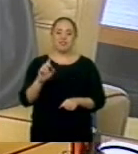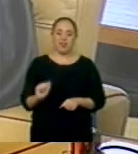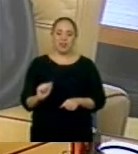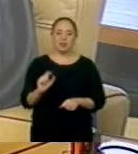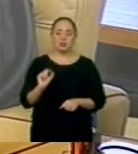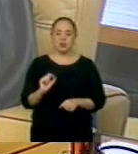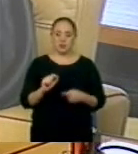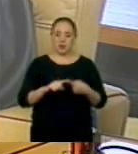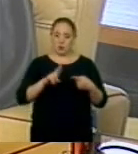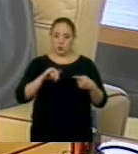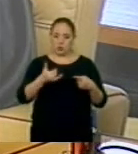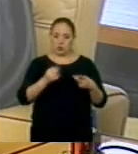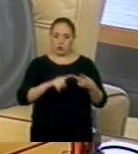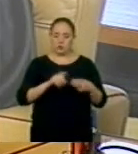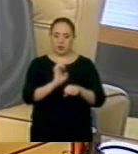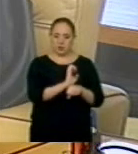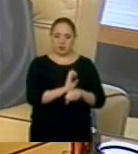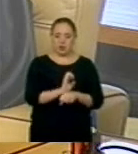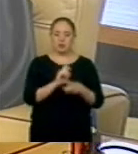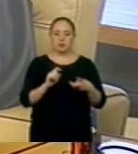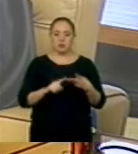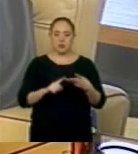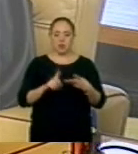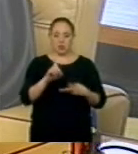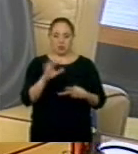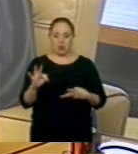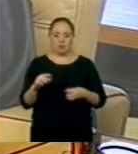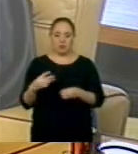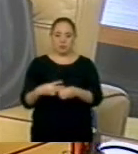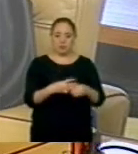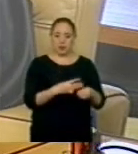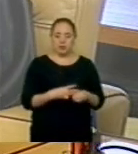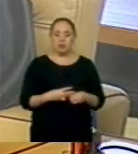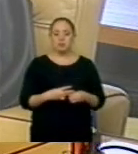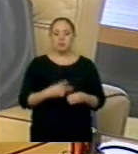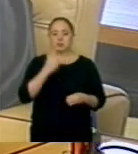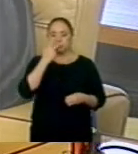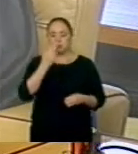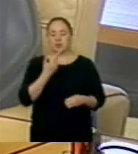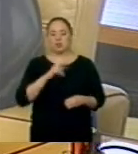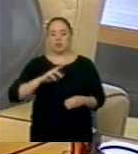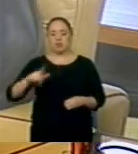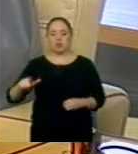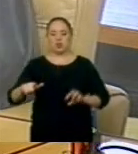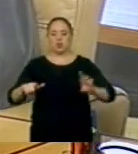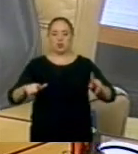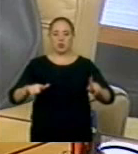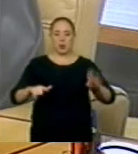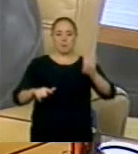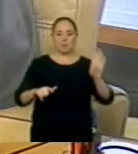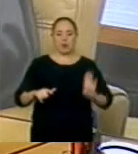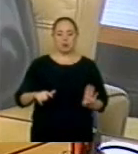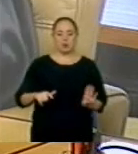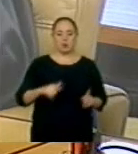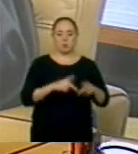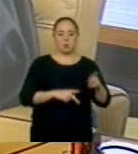União, aos Estados, ao Distrito Federal e aos municípios, criar distinções entre brasileiros ou preferências